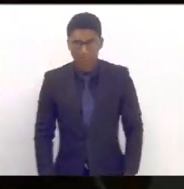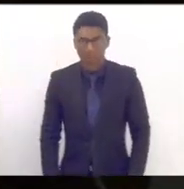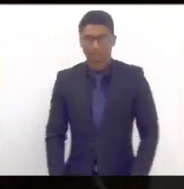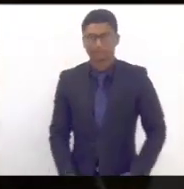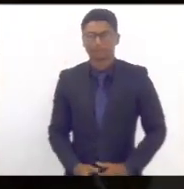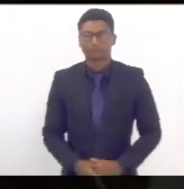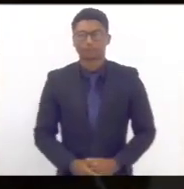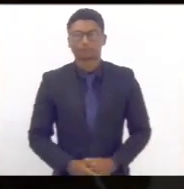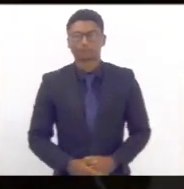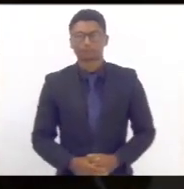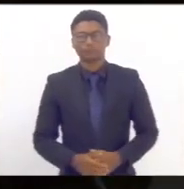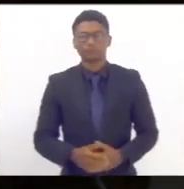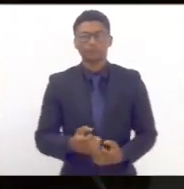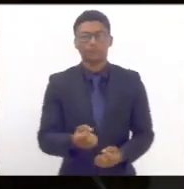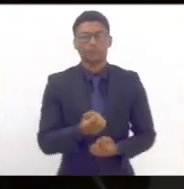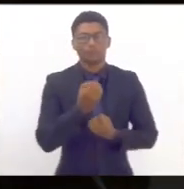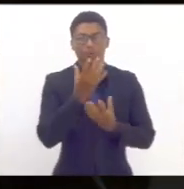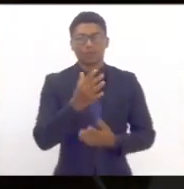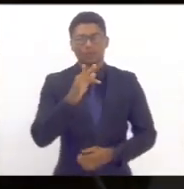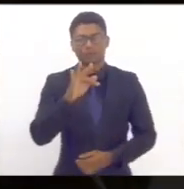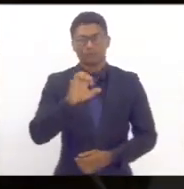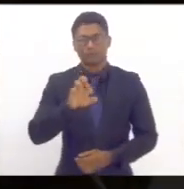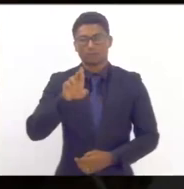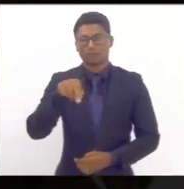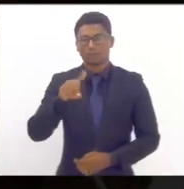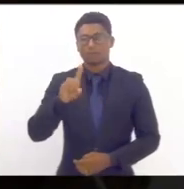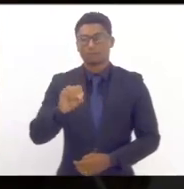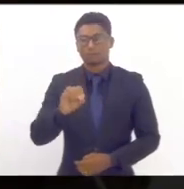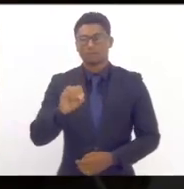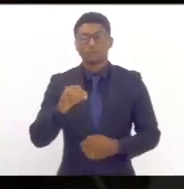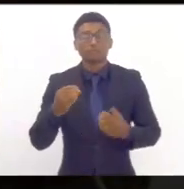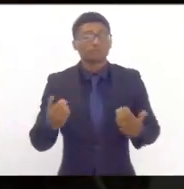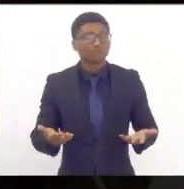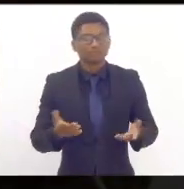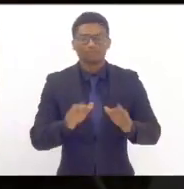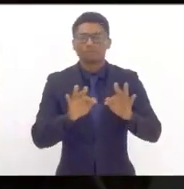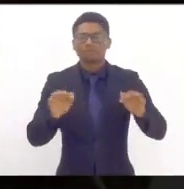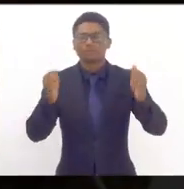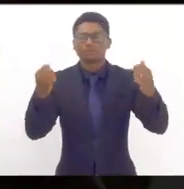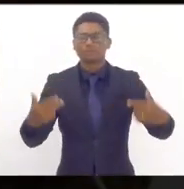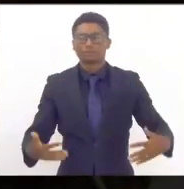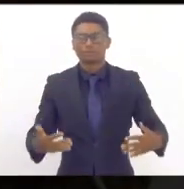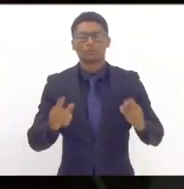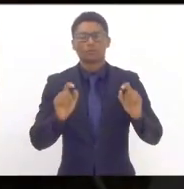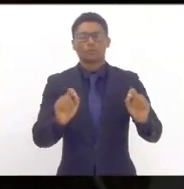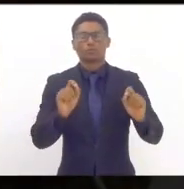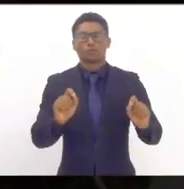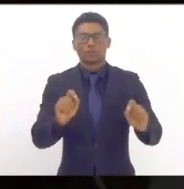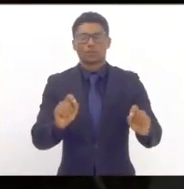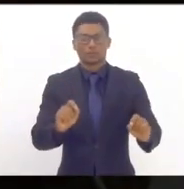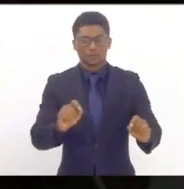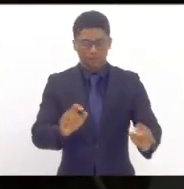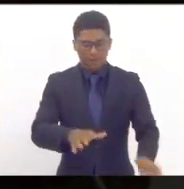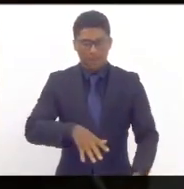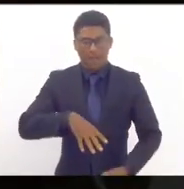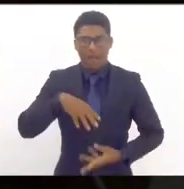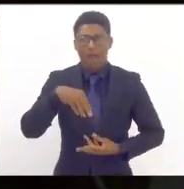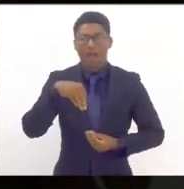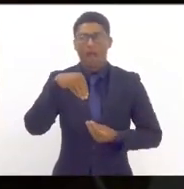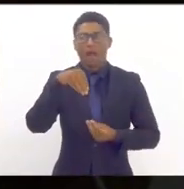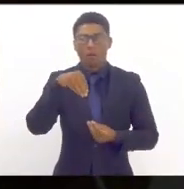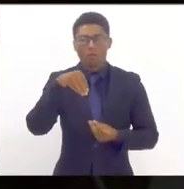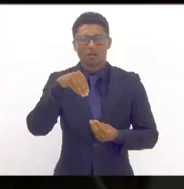poeta Fernando Pessoa, tudo vale a pena quando a alma não é pequena. E você nos mostrou que a alma não é pequena quando